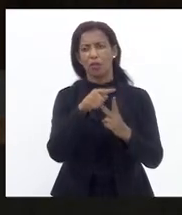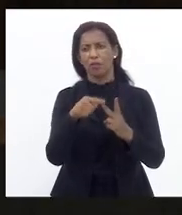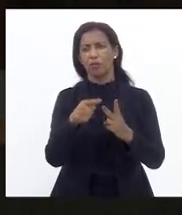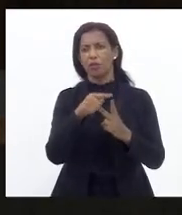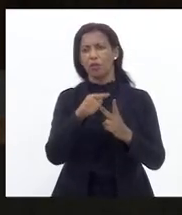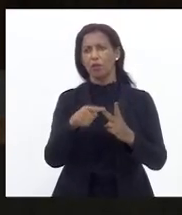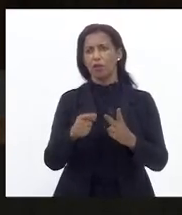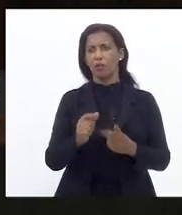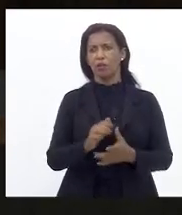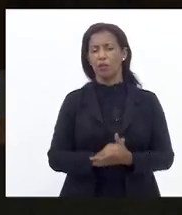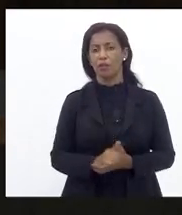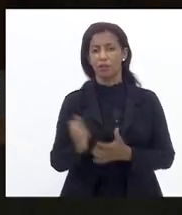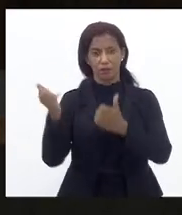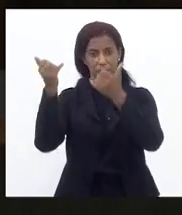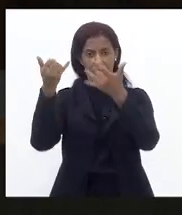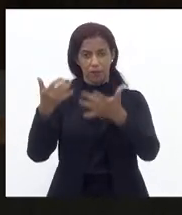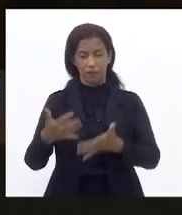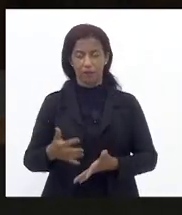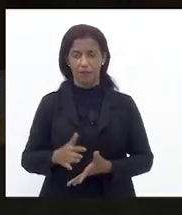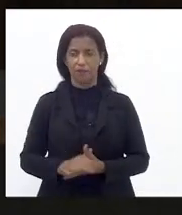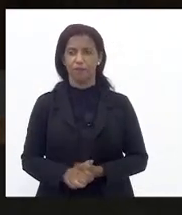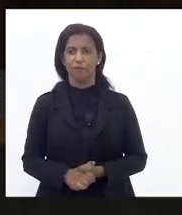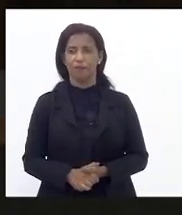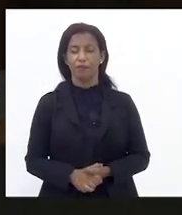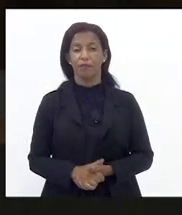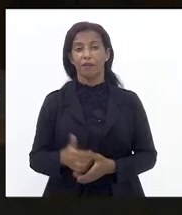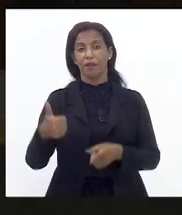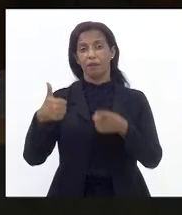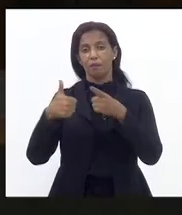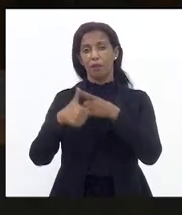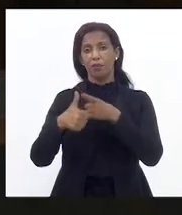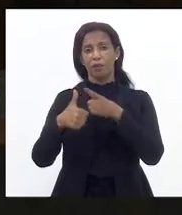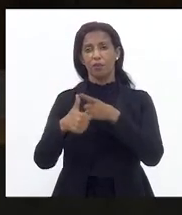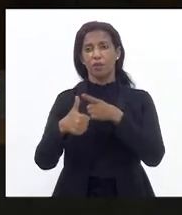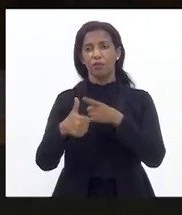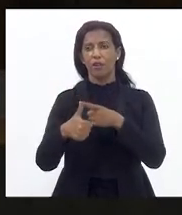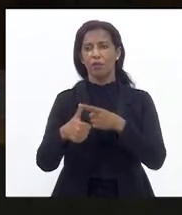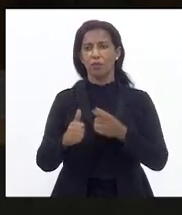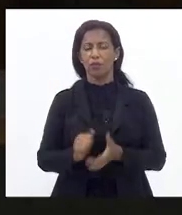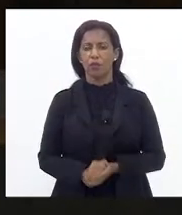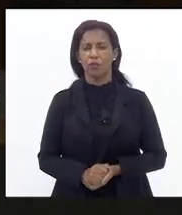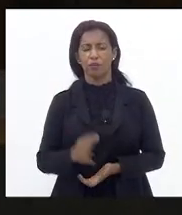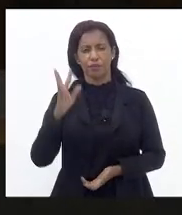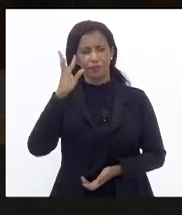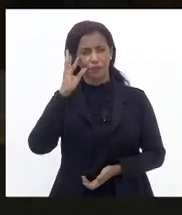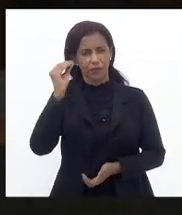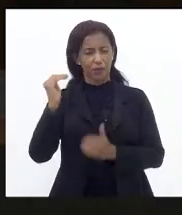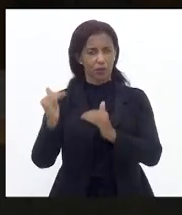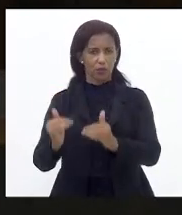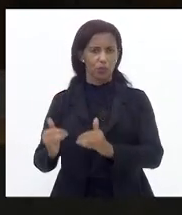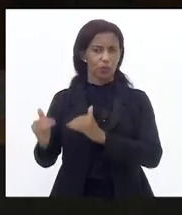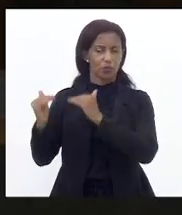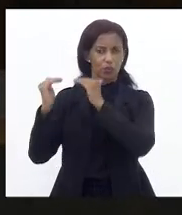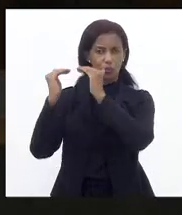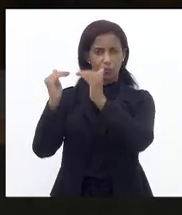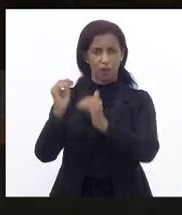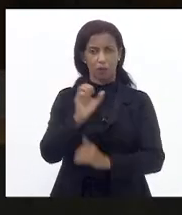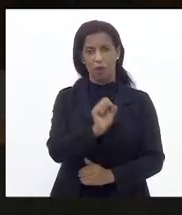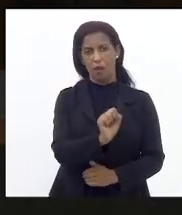que merecem explicação primeiro a decisão do supremo tribunal